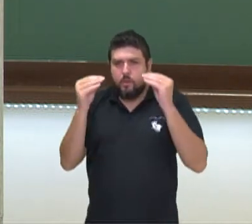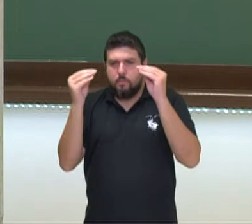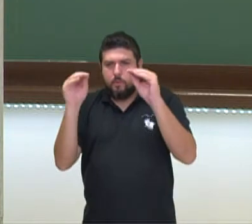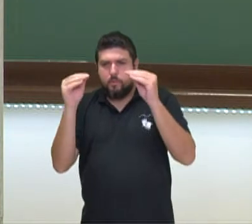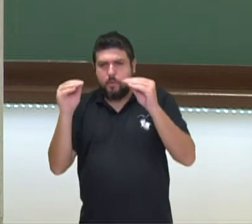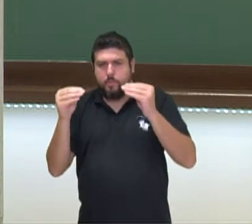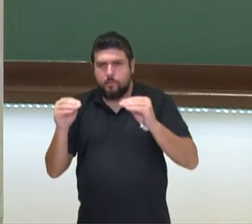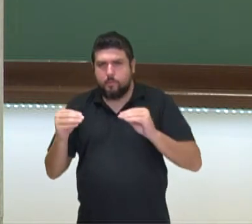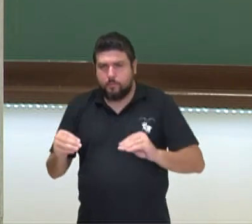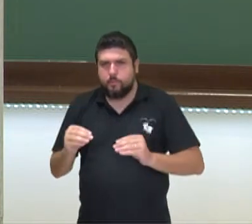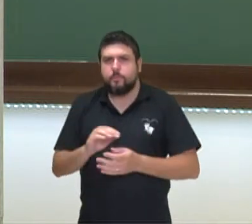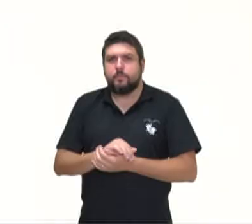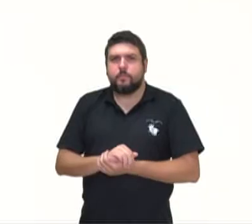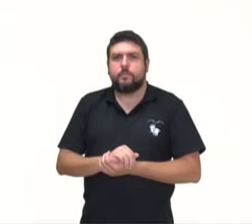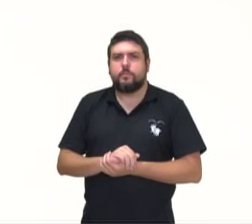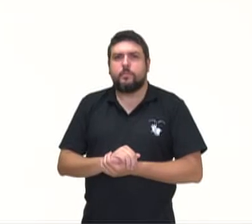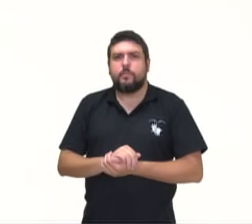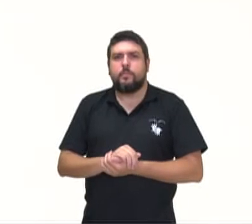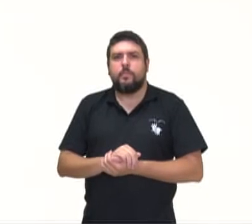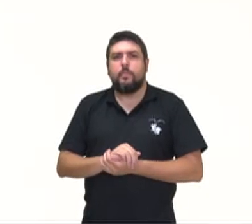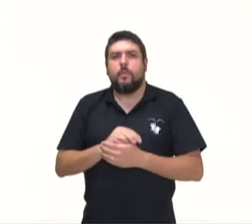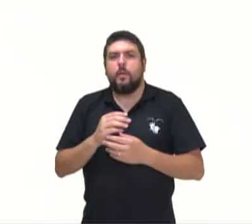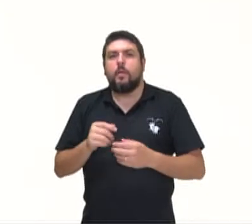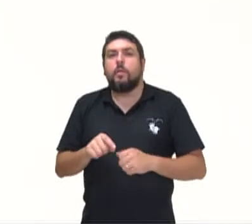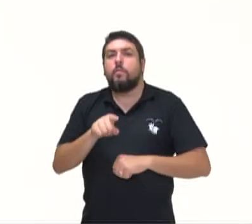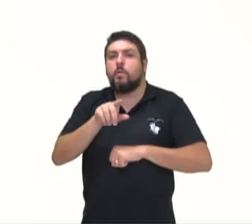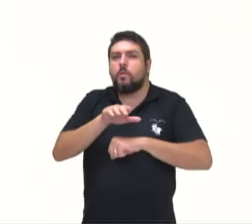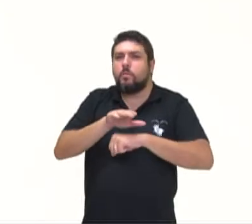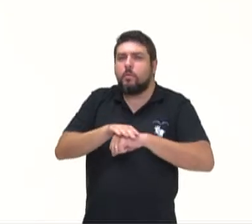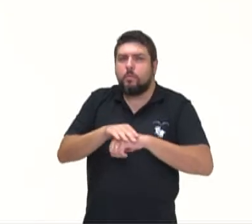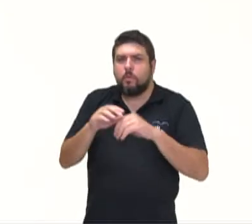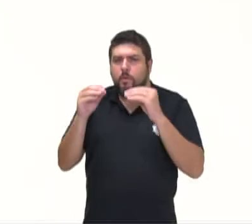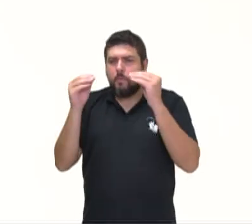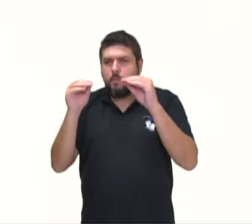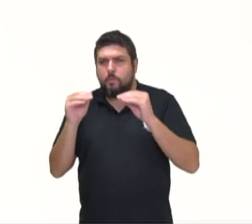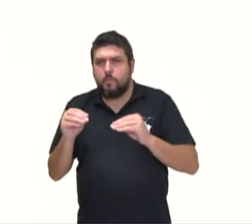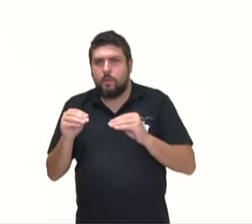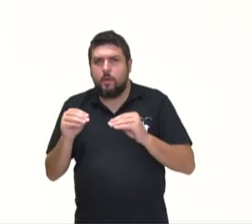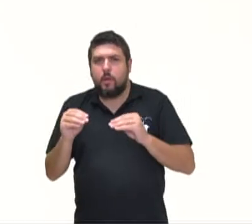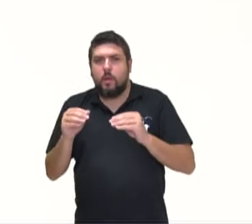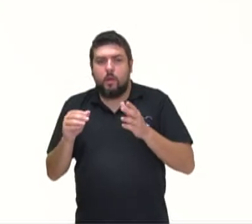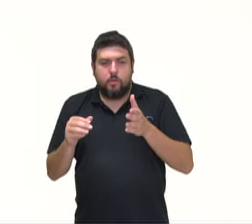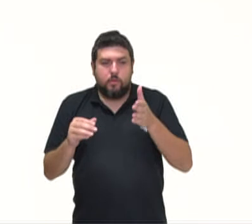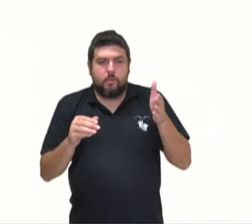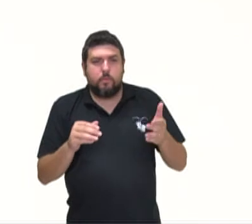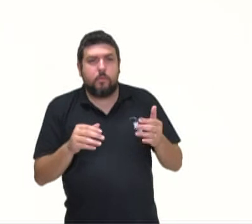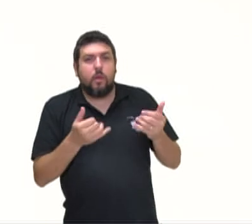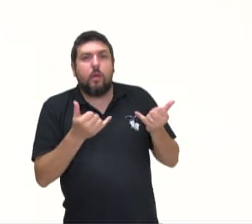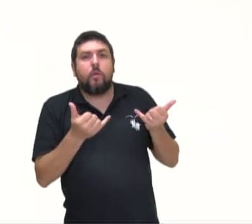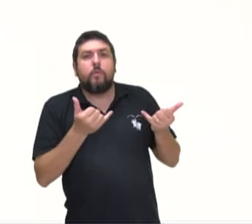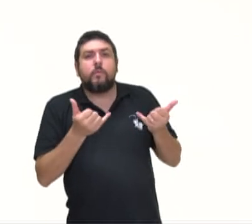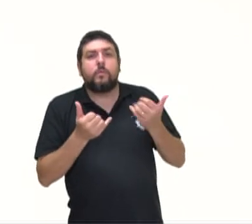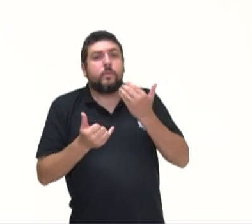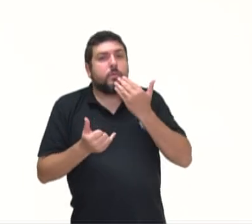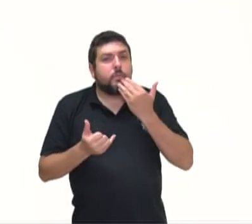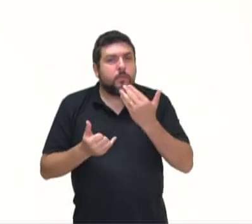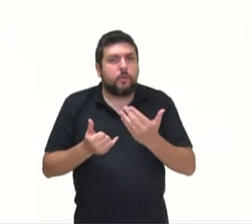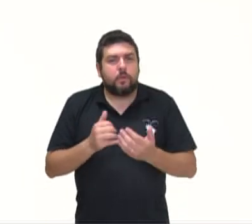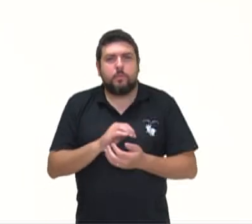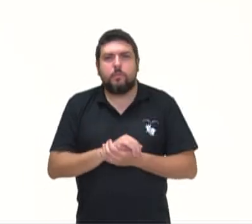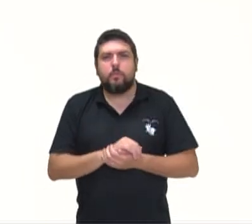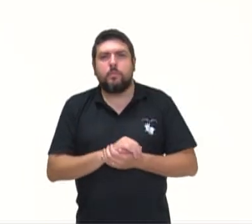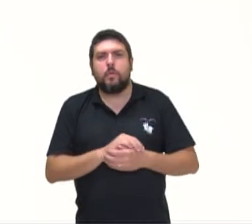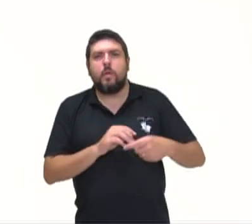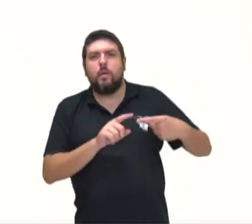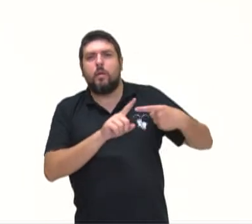de fichamento. Então preencha o quadro a seguir com as informações solicitadas sobre os povos maias. Qual a